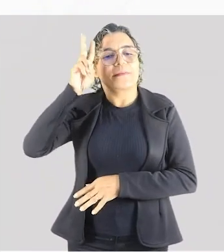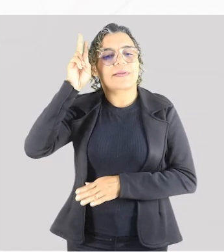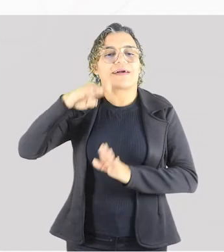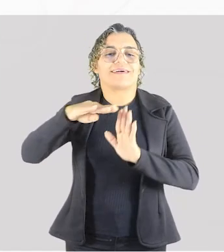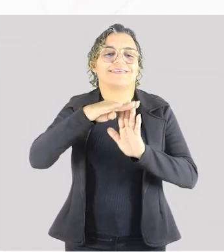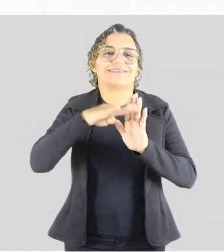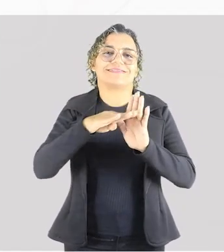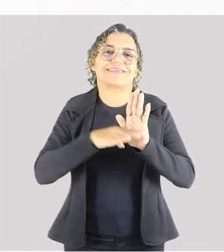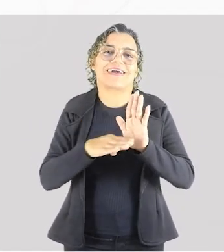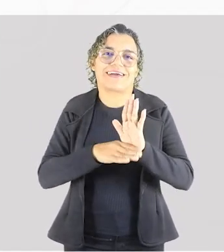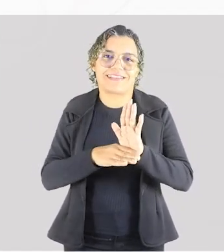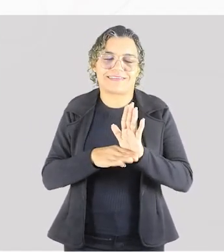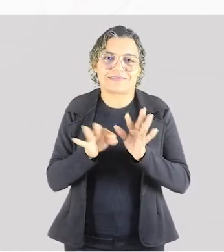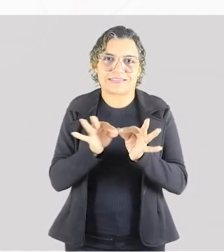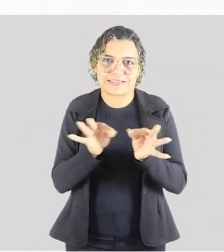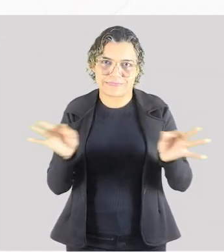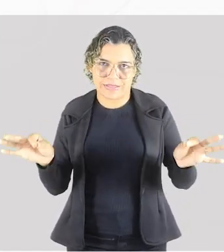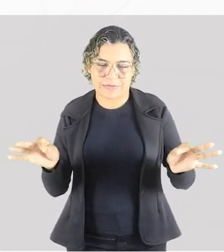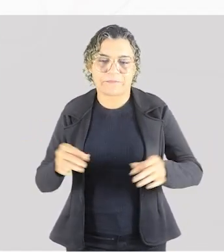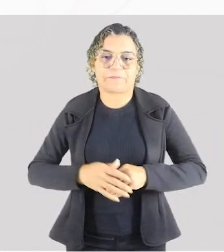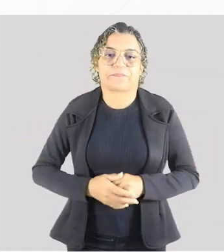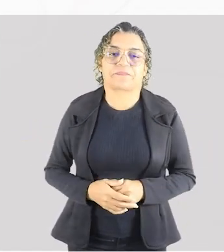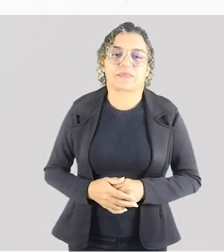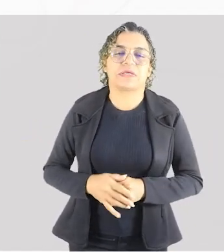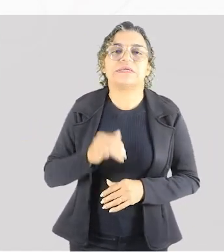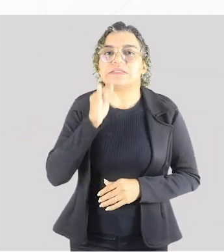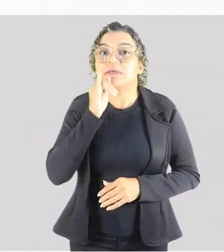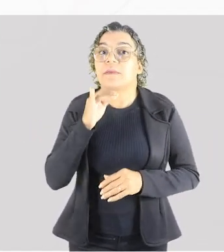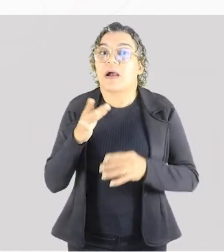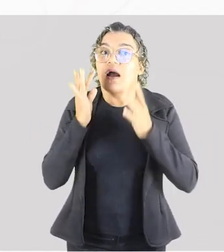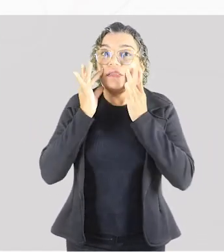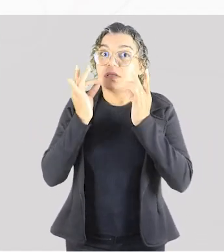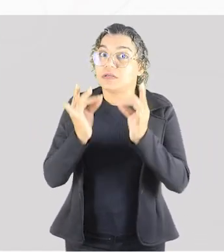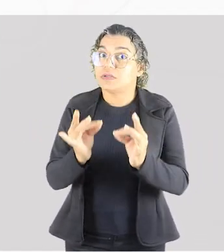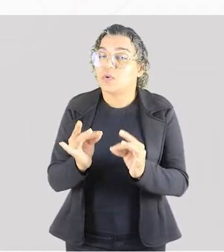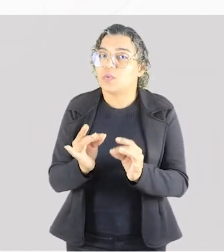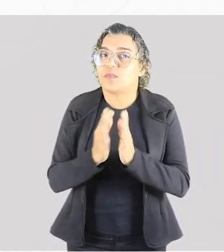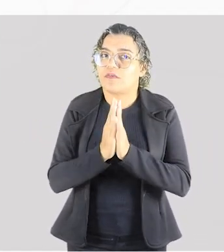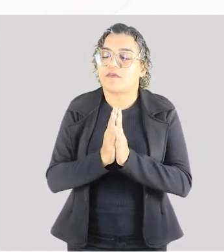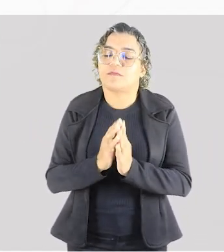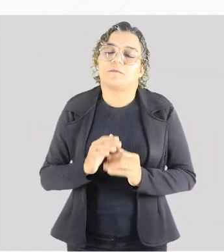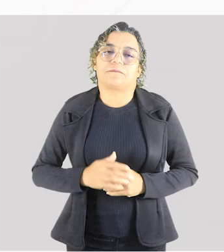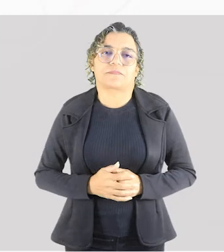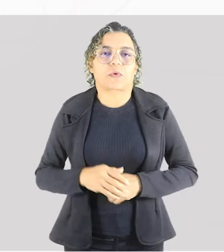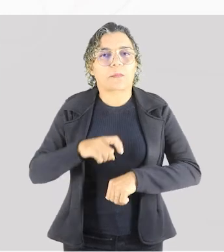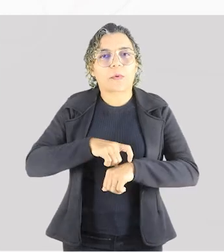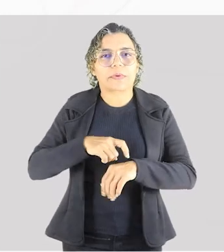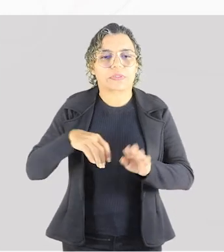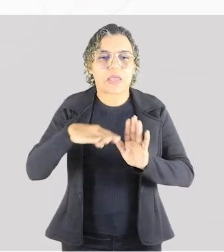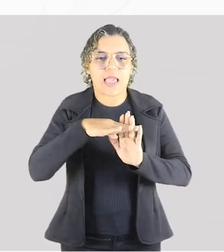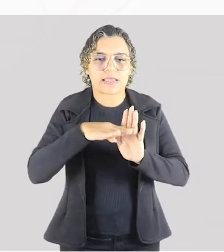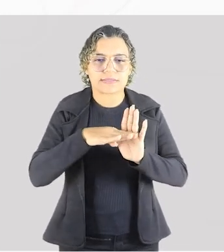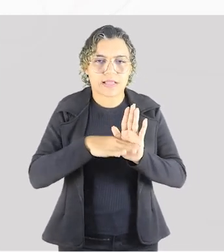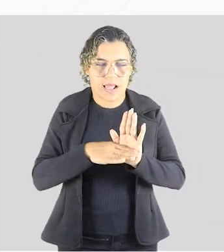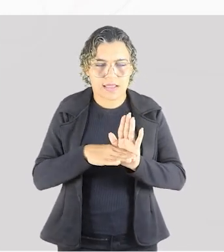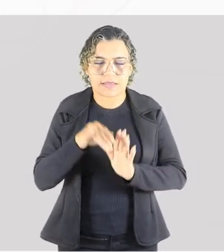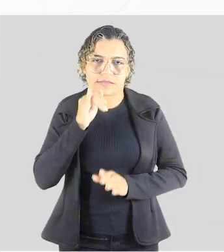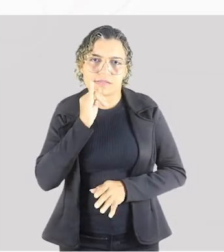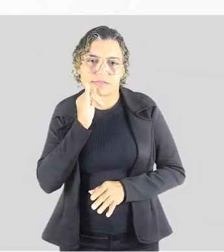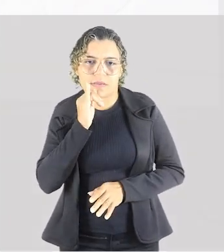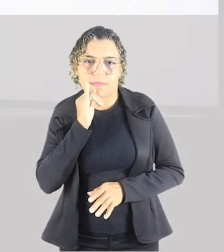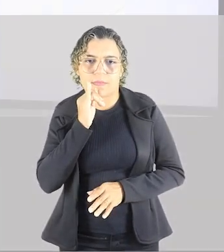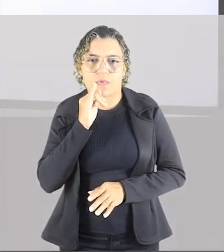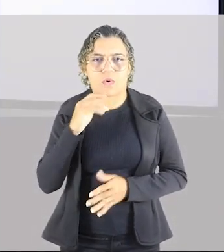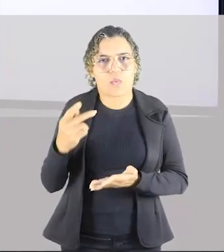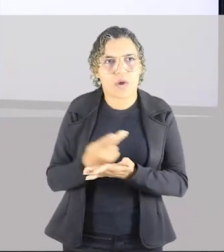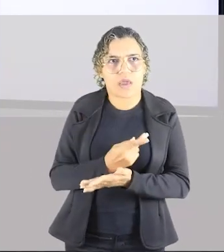a escala métrica, não é não? Normalmente, estudante, e aí eu te chamo muita atenção, quando a gente fala de escala, o erro muitas vezes não está nem